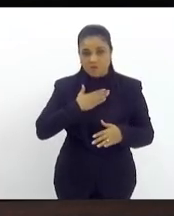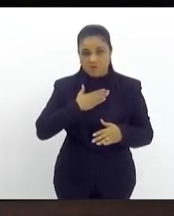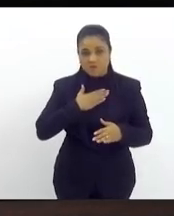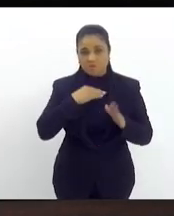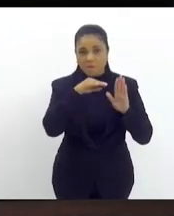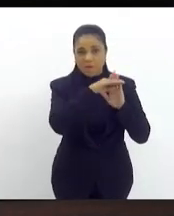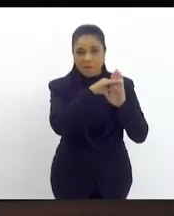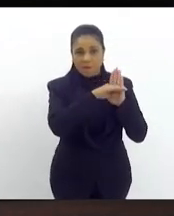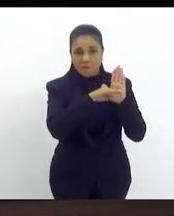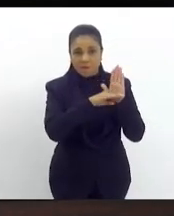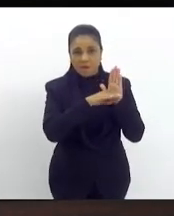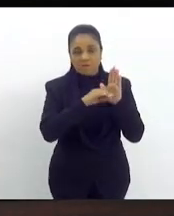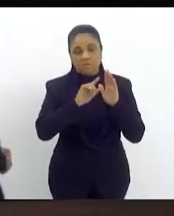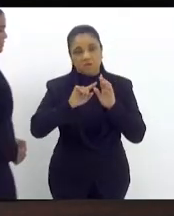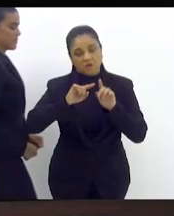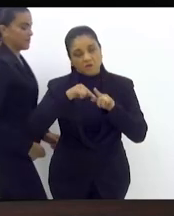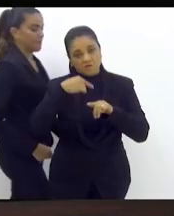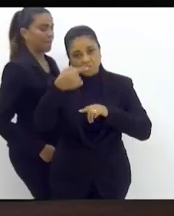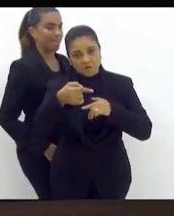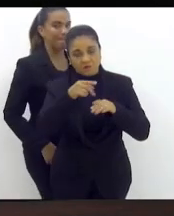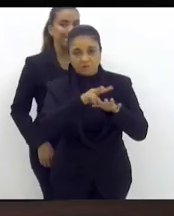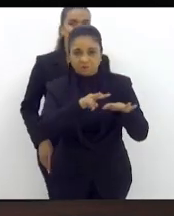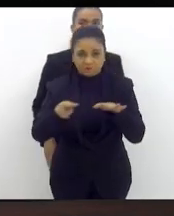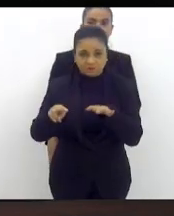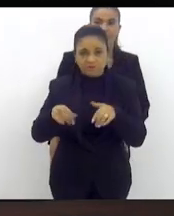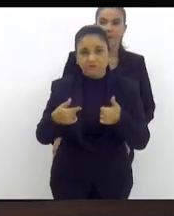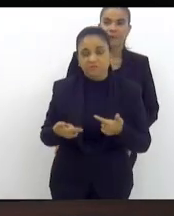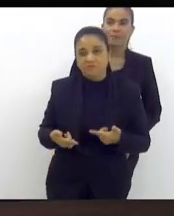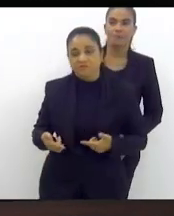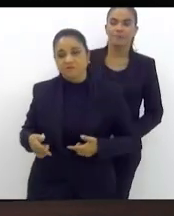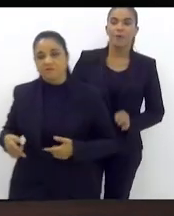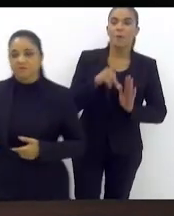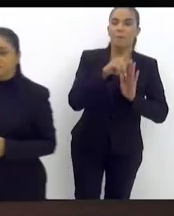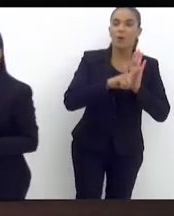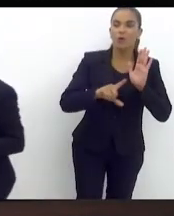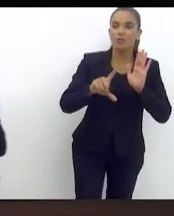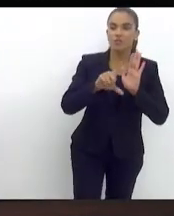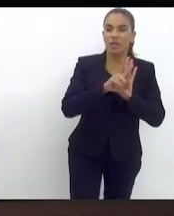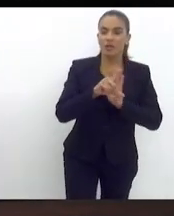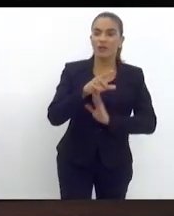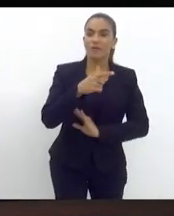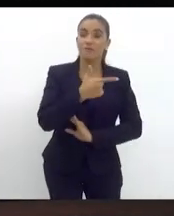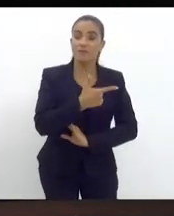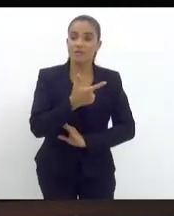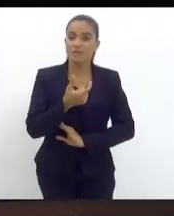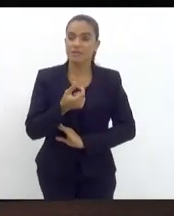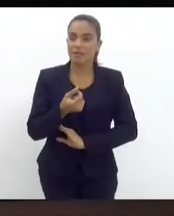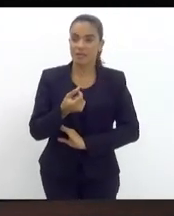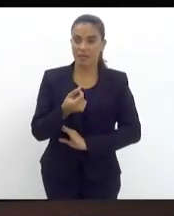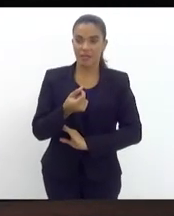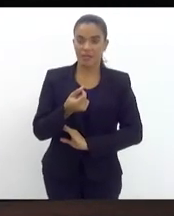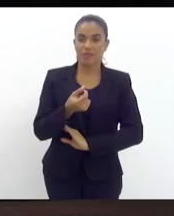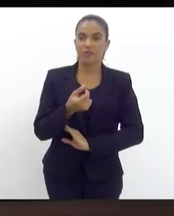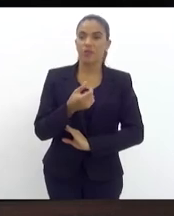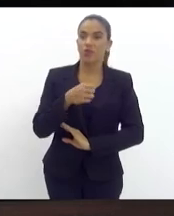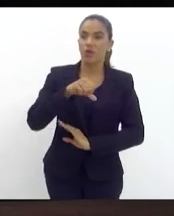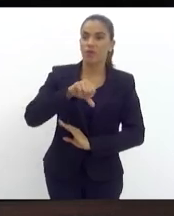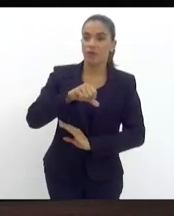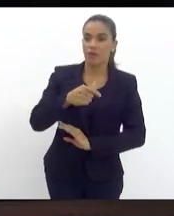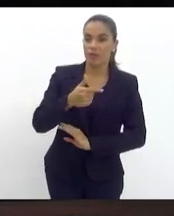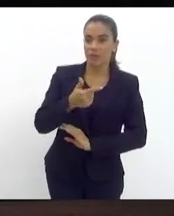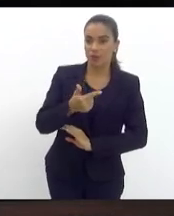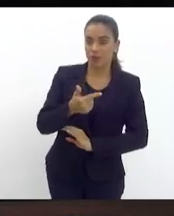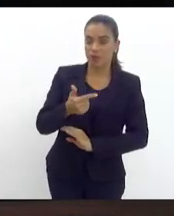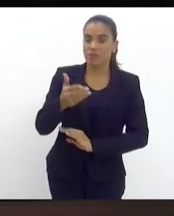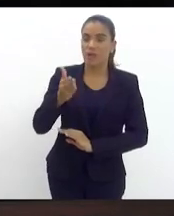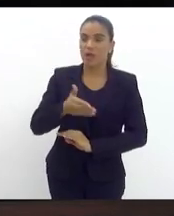para as próximas sessões projeto 2692 de 2020 que trata do mesmo